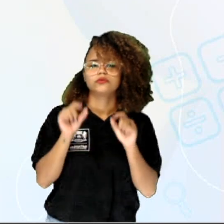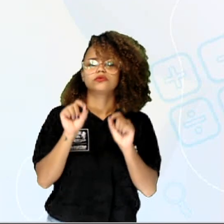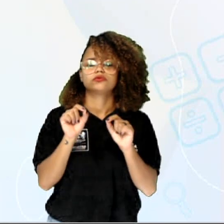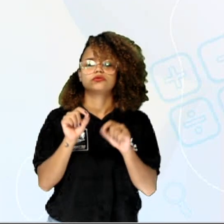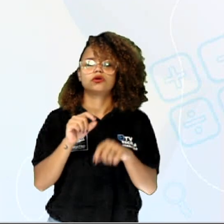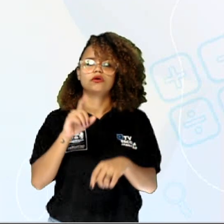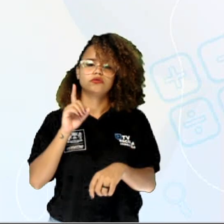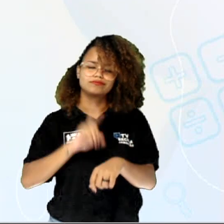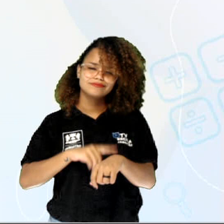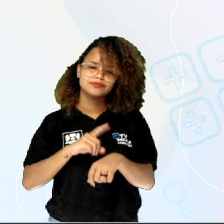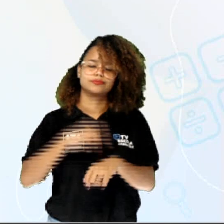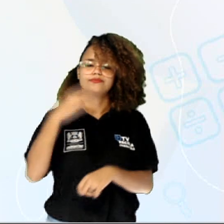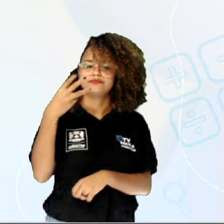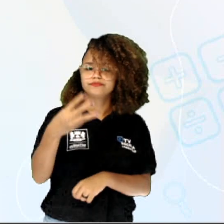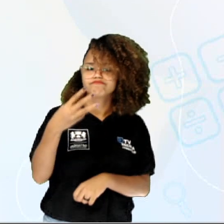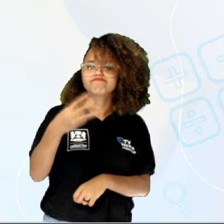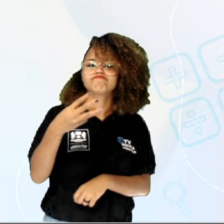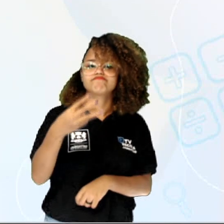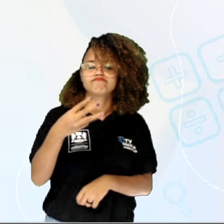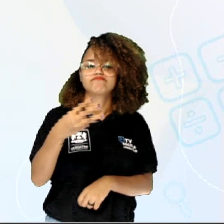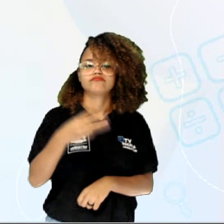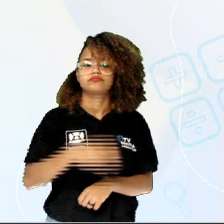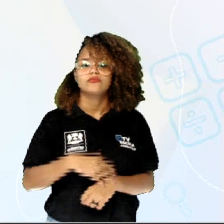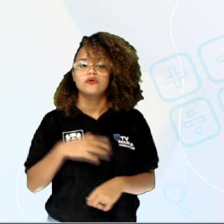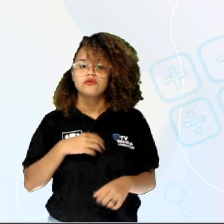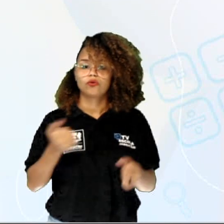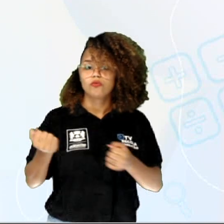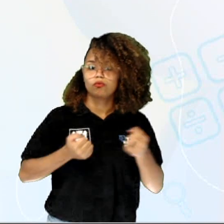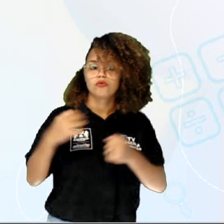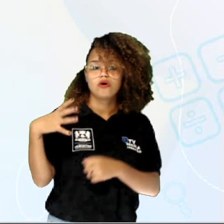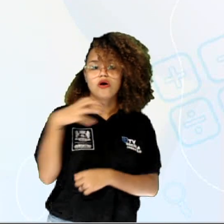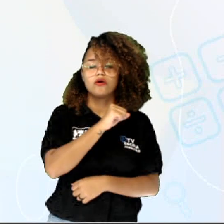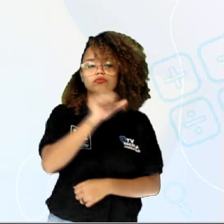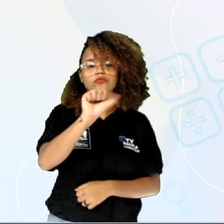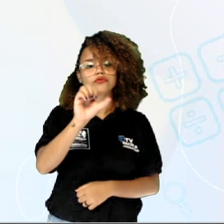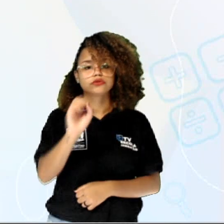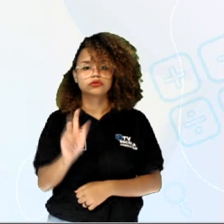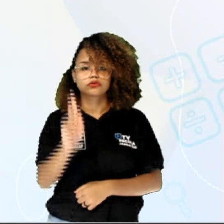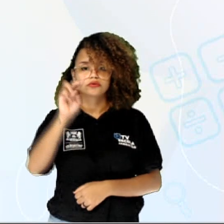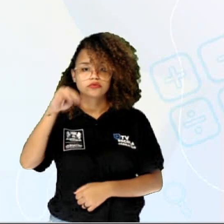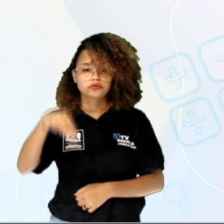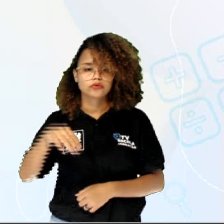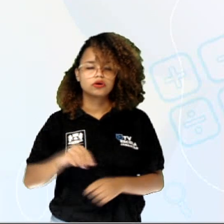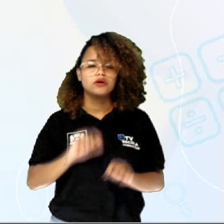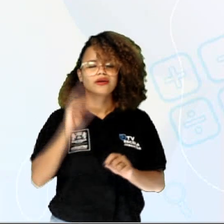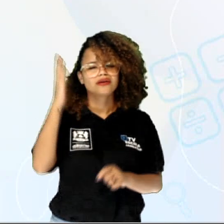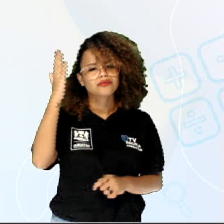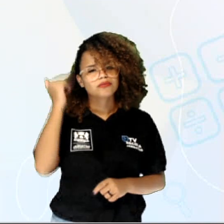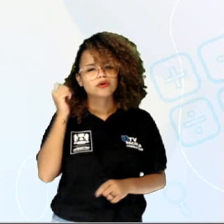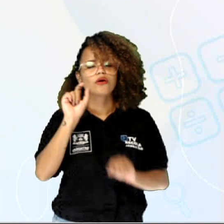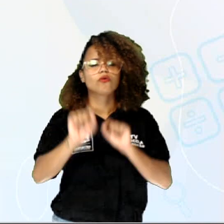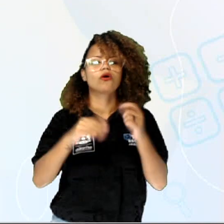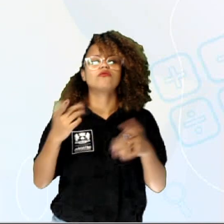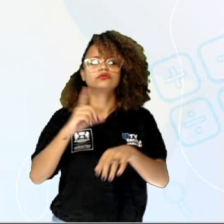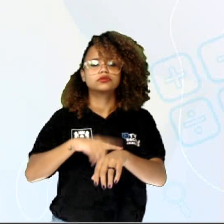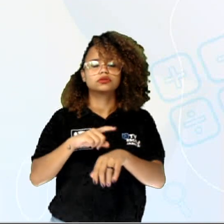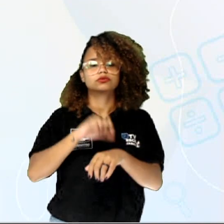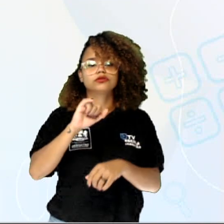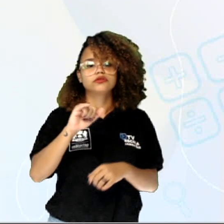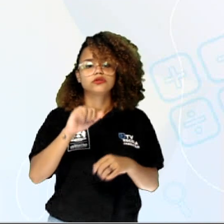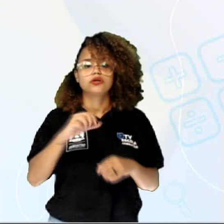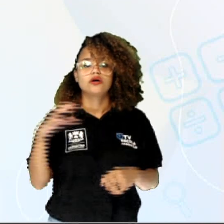resposta 33 está na letra C. Vamos para frente, né? Questão 3. Para chegar em São